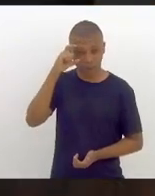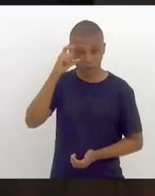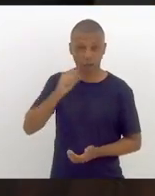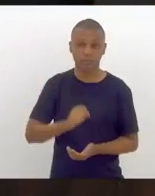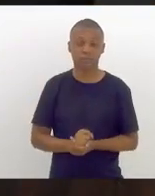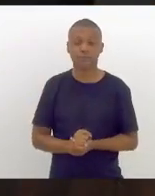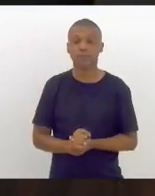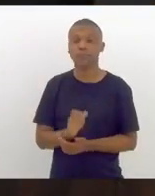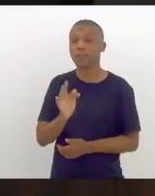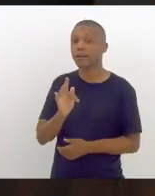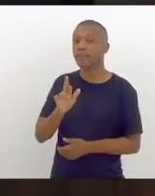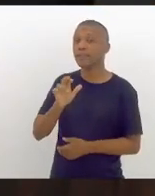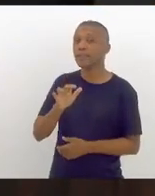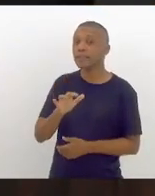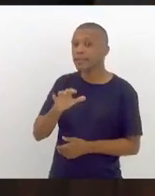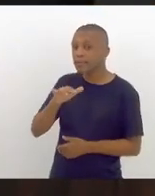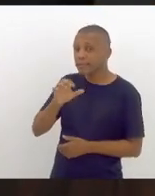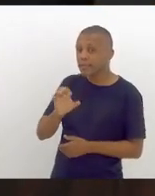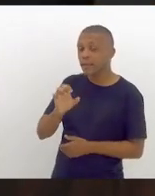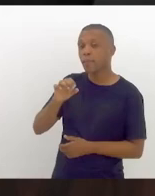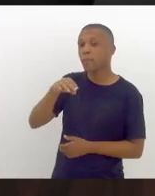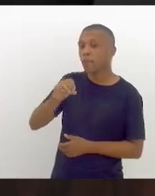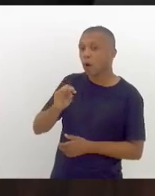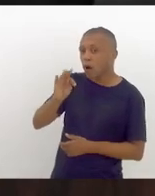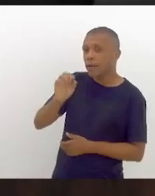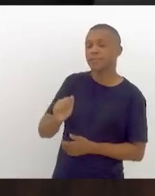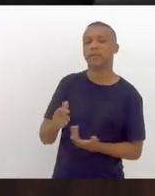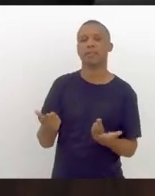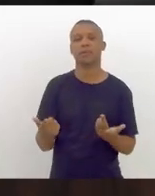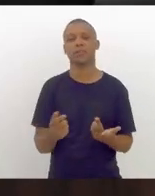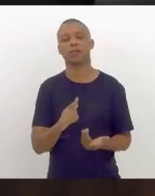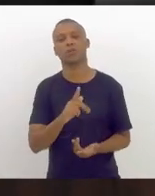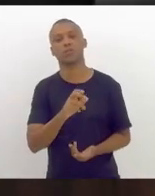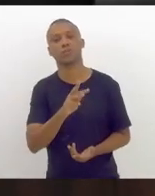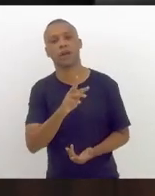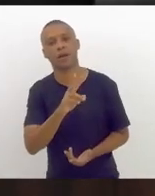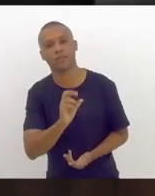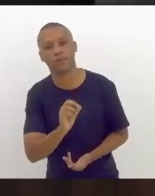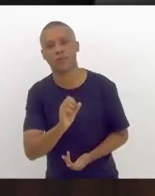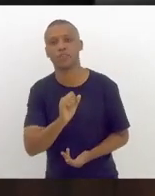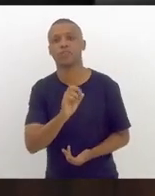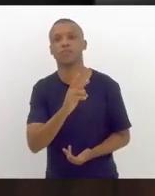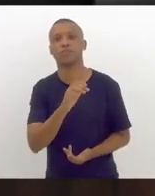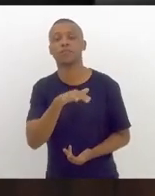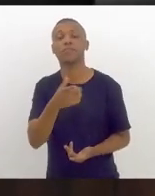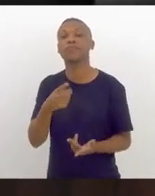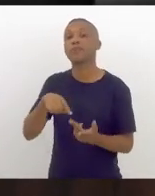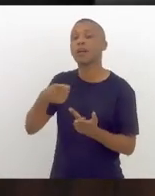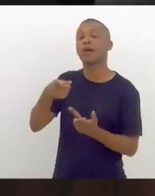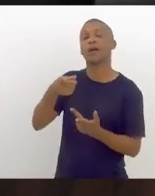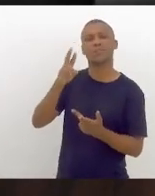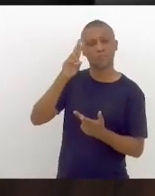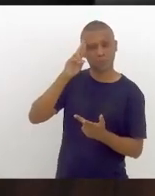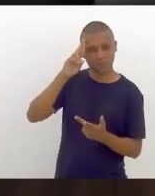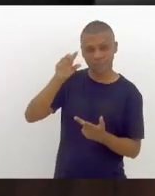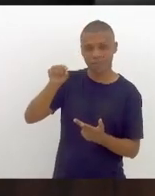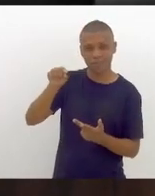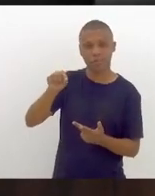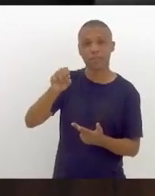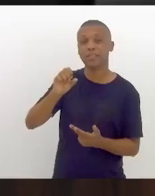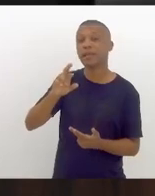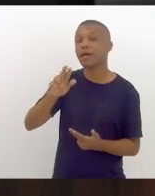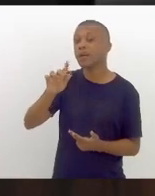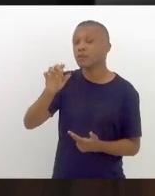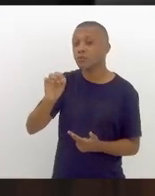Franciane Mota Gustavo Schmidt aristotelicamente Sérgio Lobato e